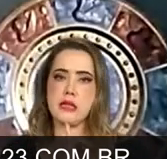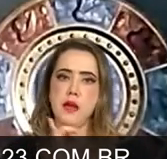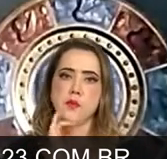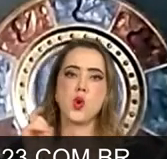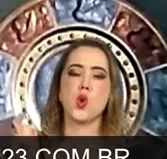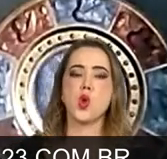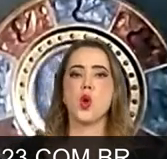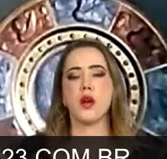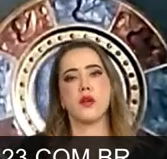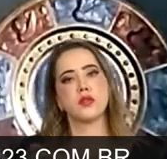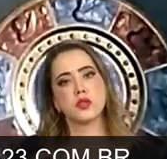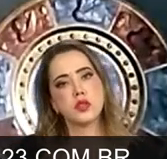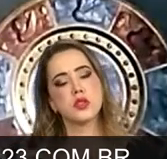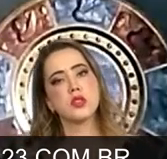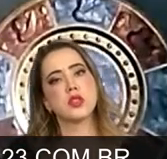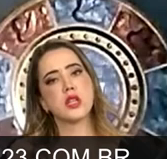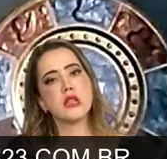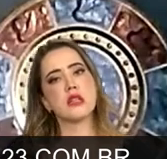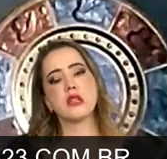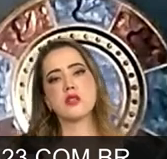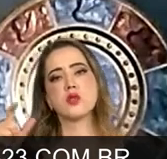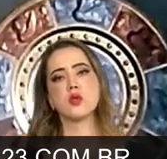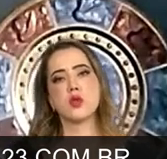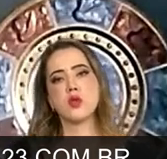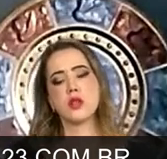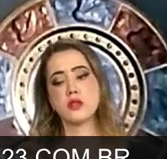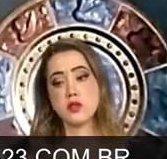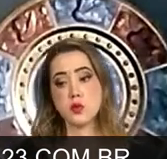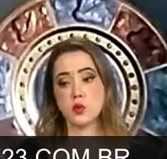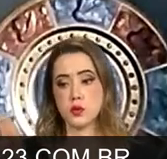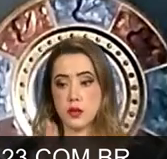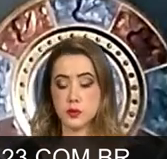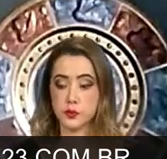né? Que tem nessas reservas tem sido